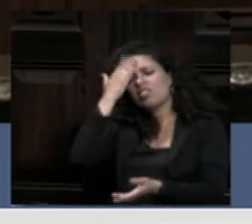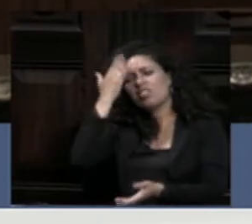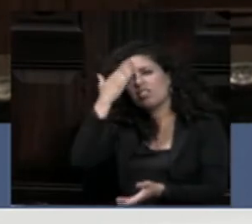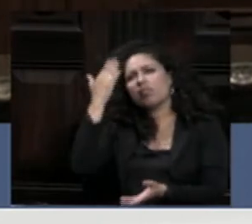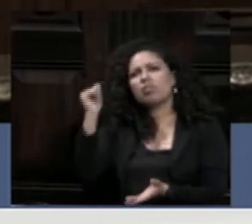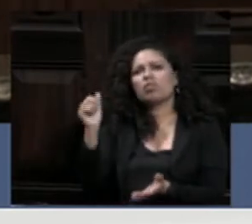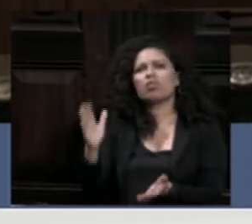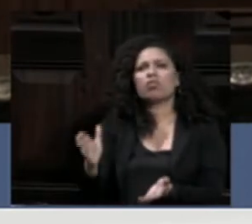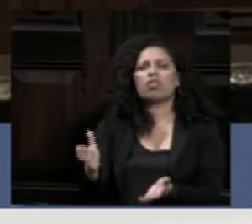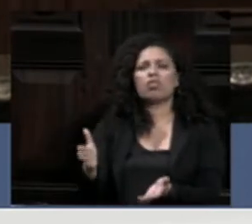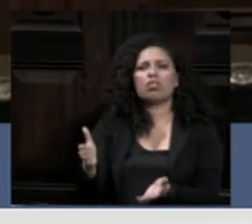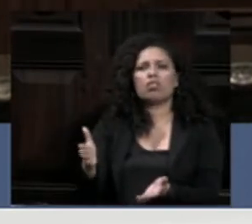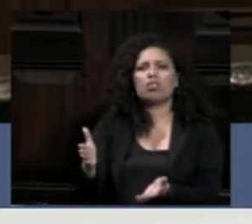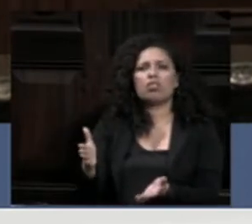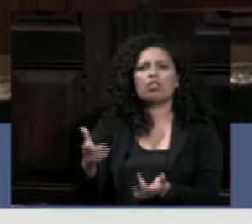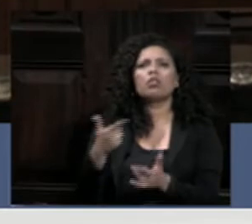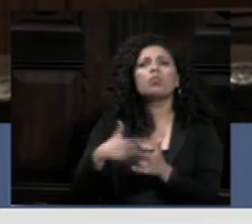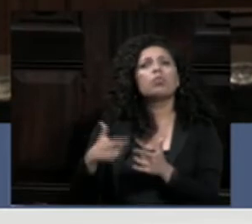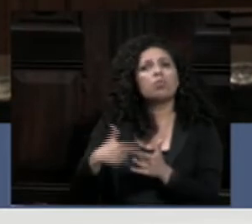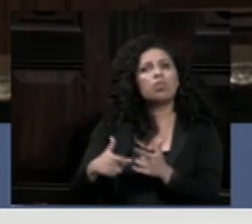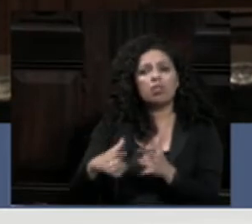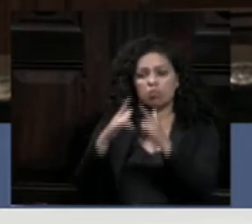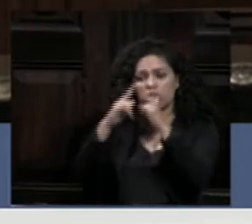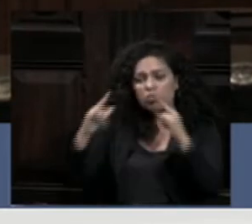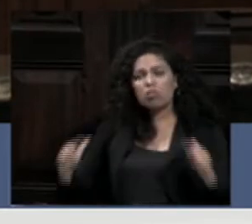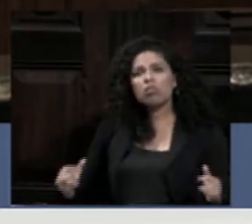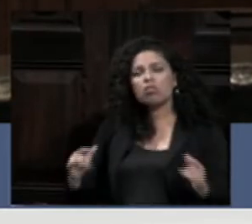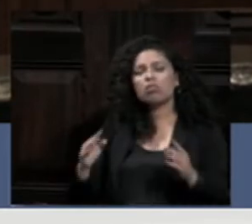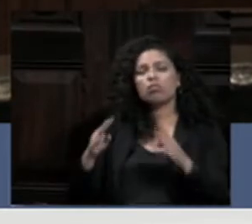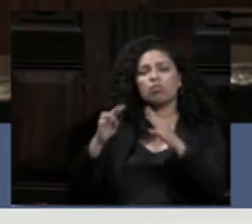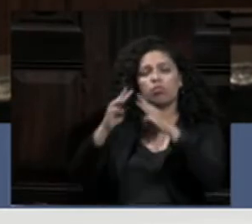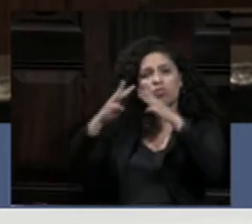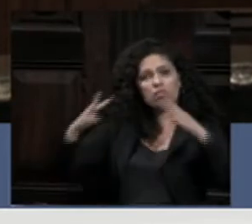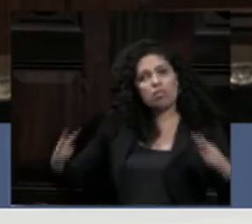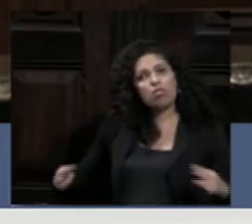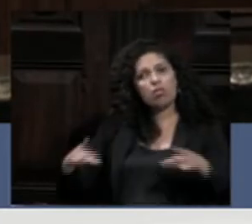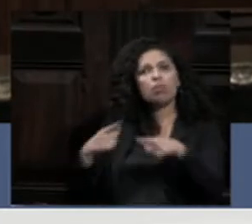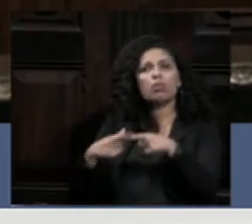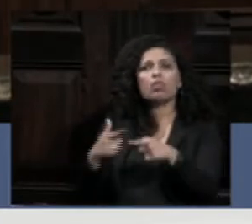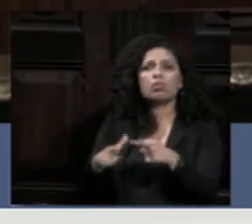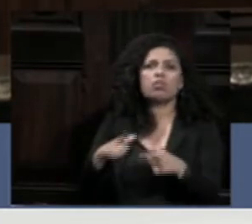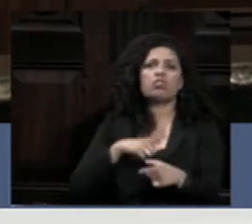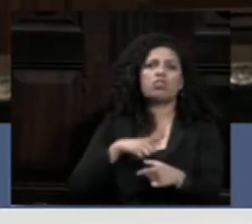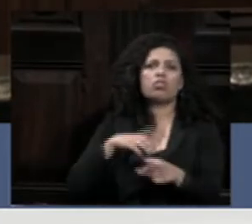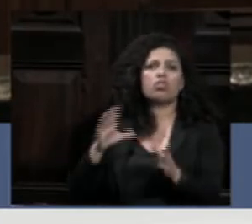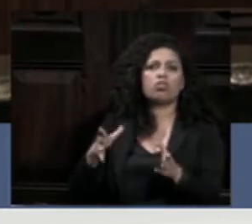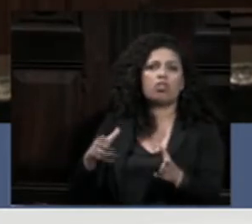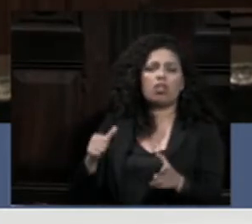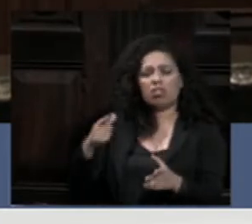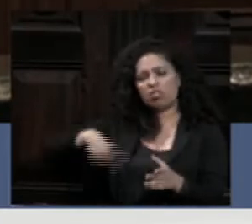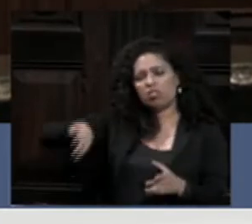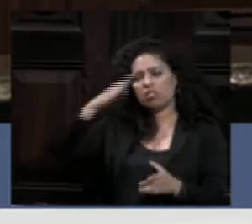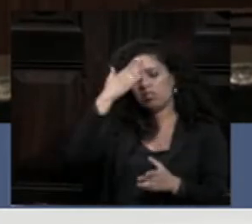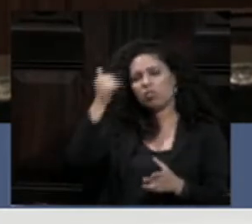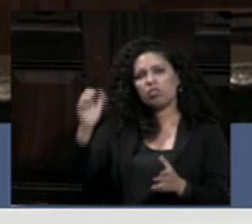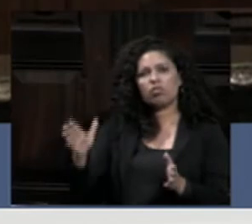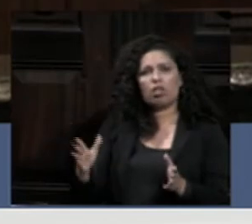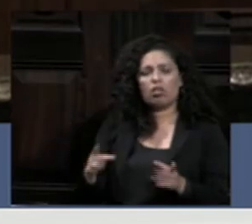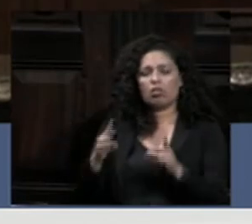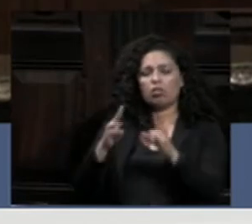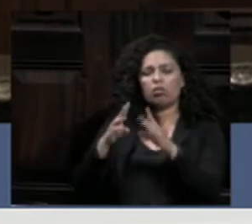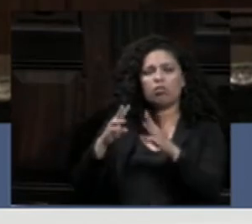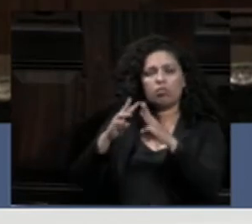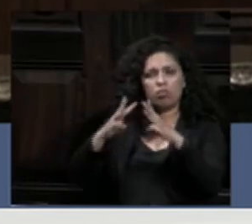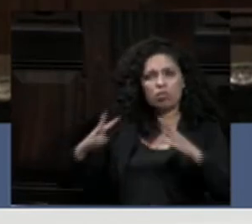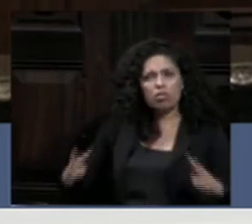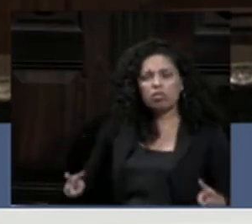que aquela situação estava à beira de explodir, que o incêndio do Museu Nacional